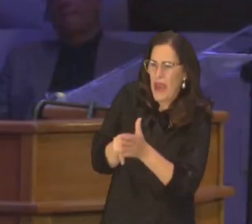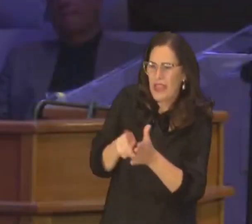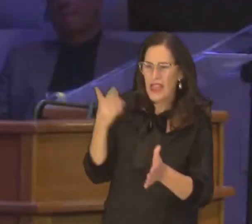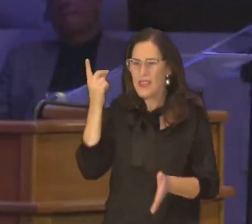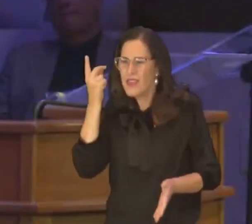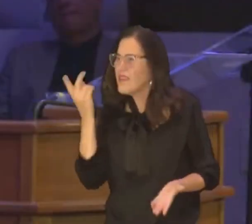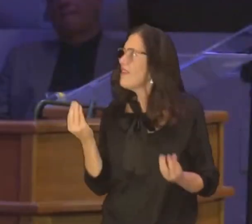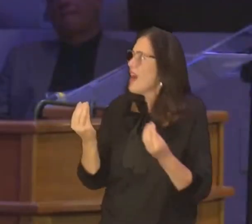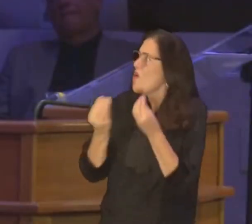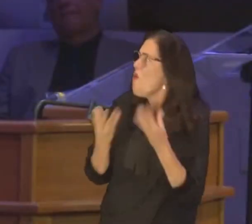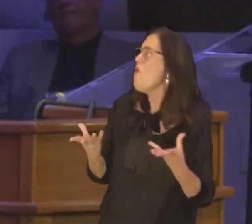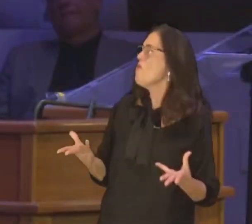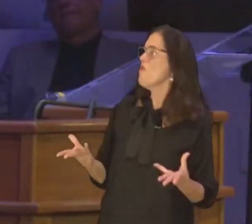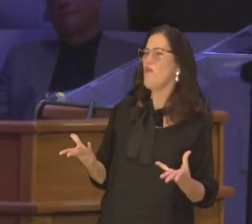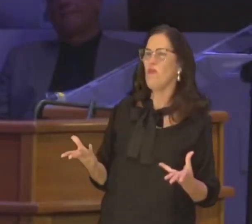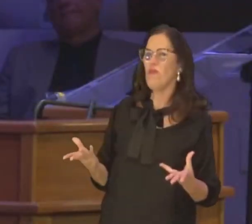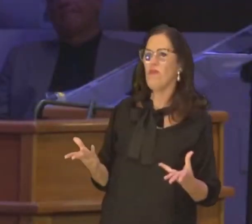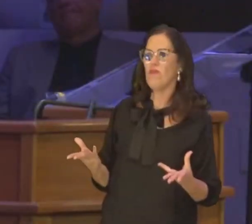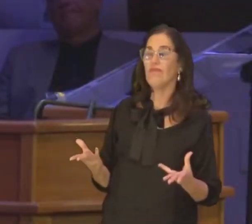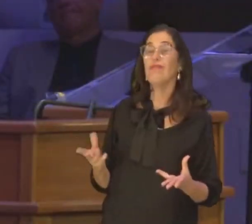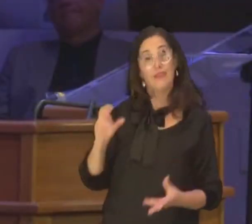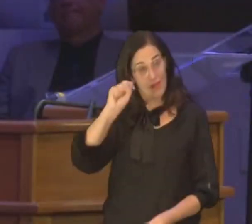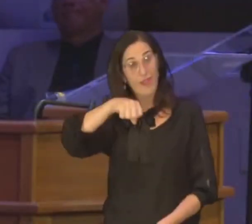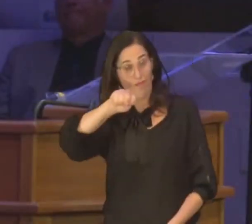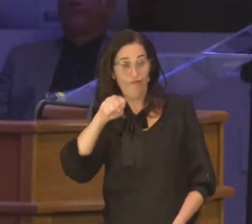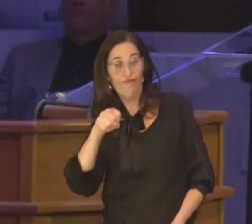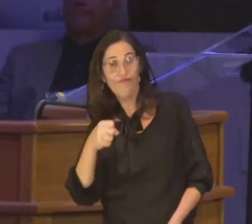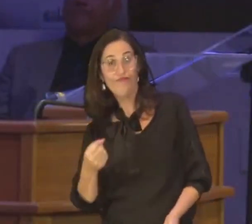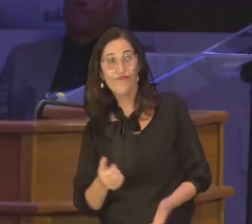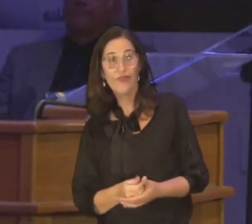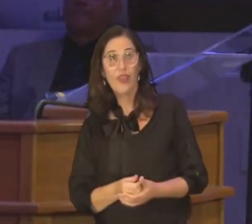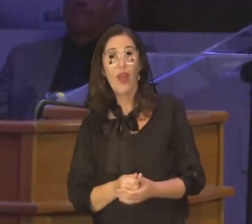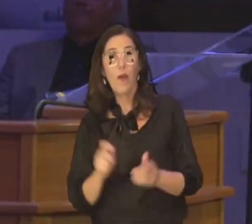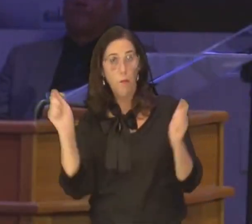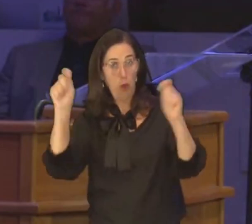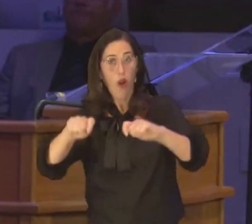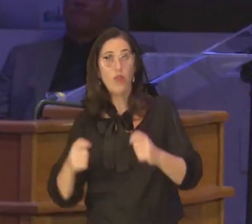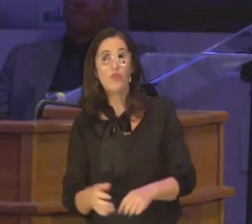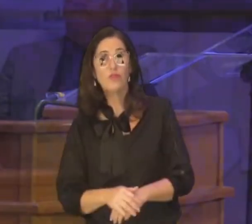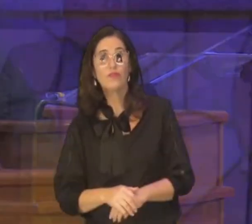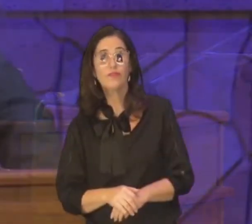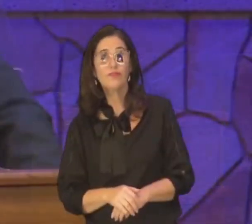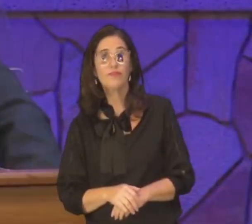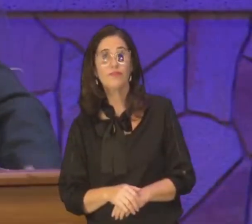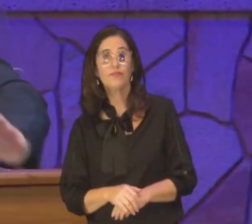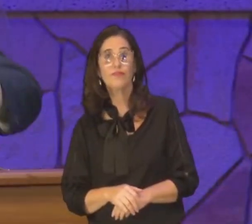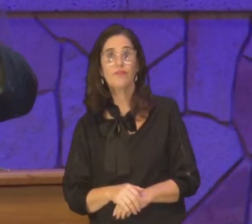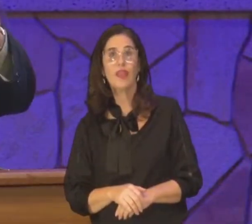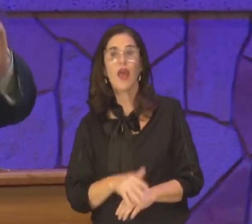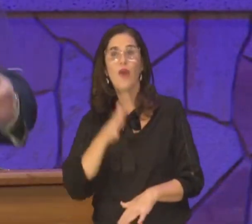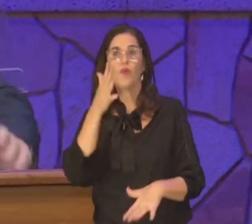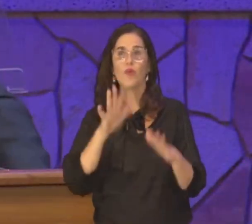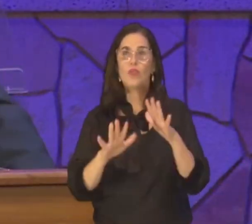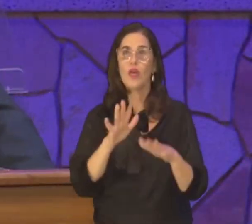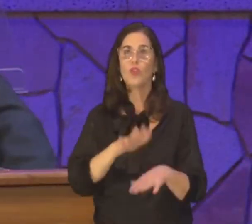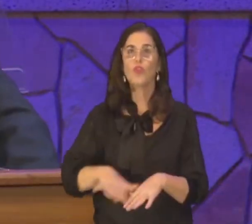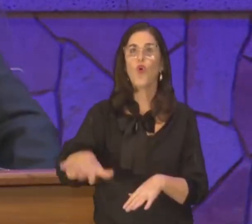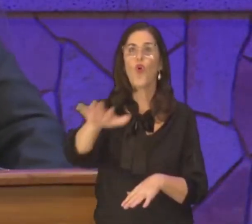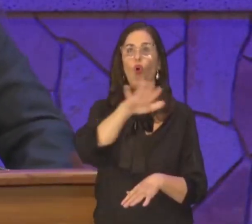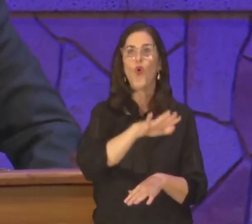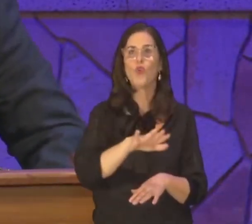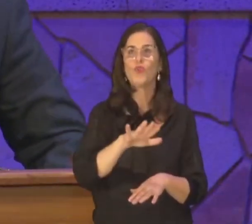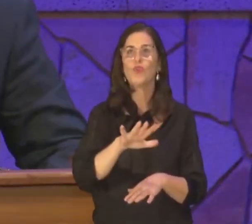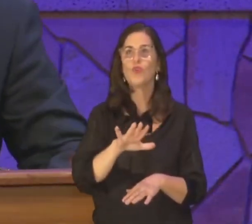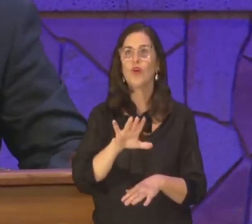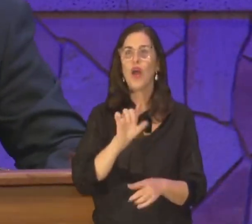de Satanás? Sim, é possível. Porque talvez nem todos estejam com o